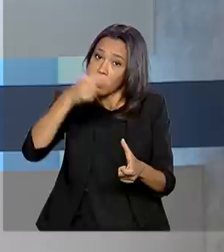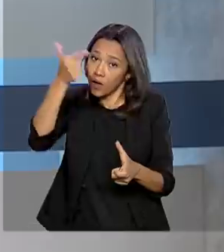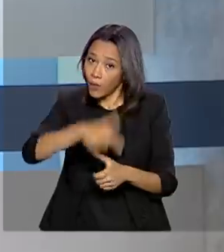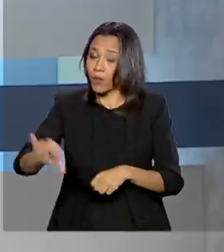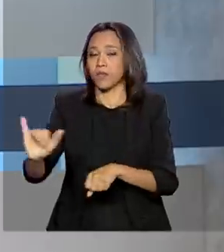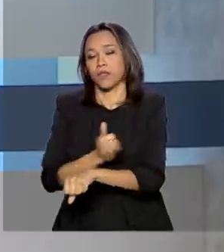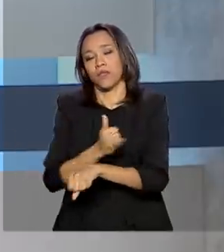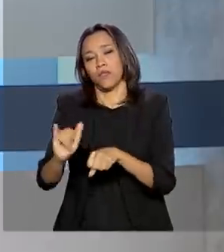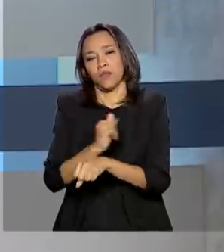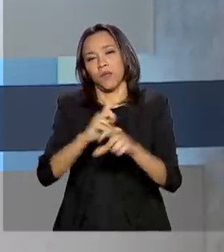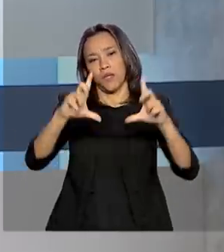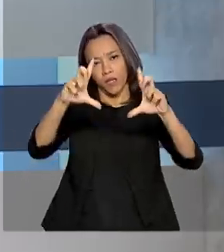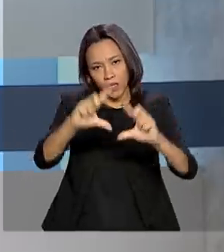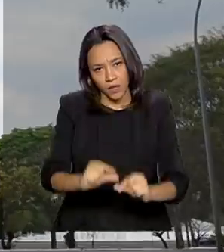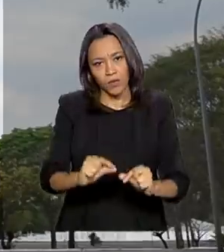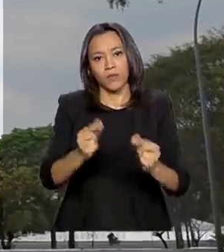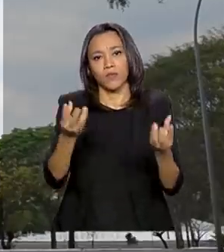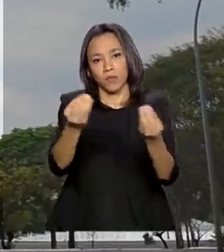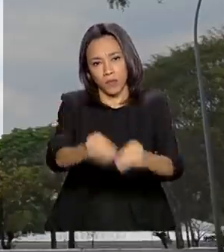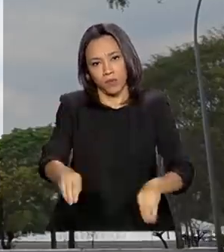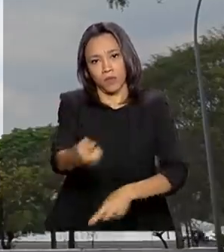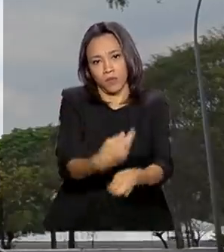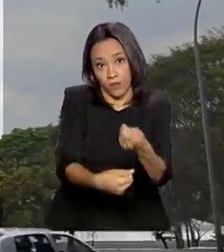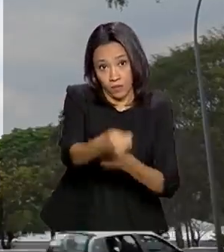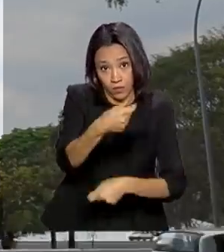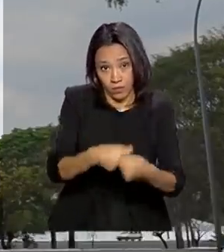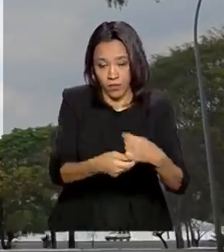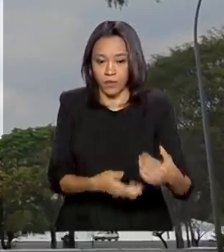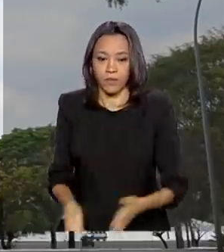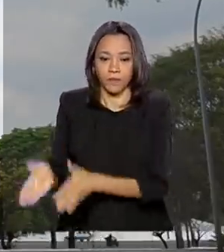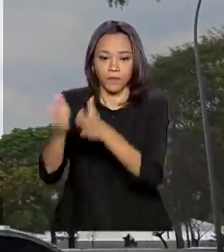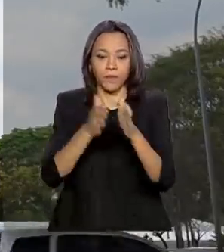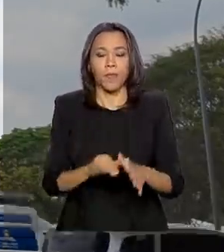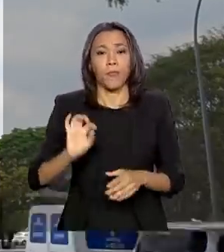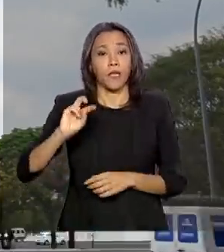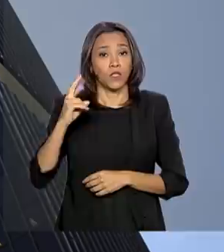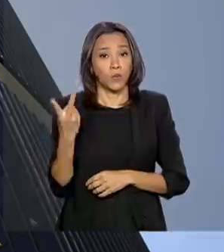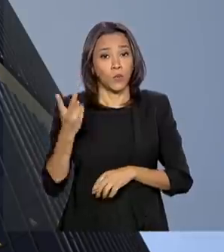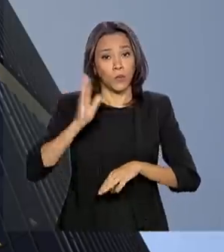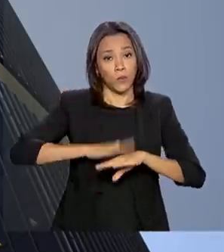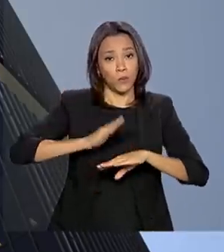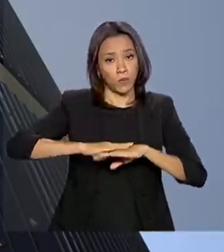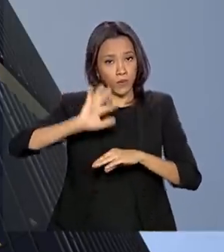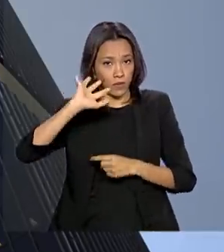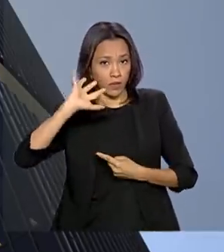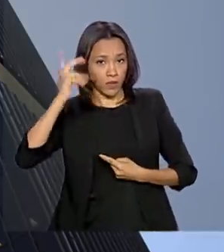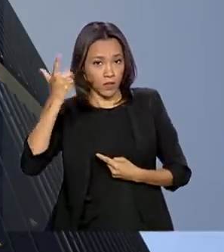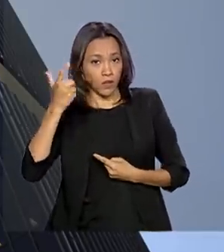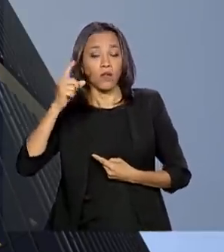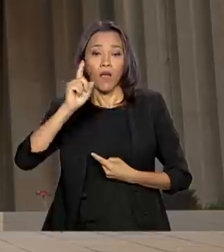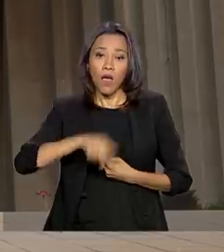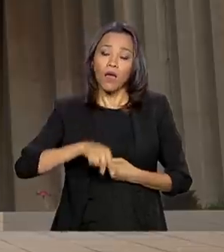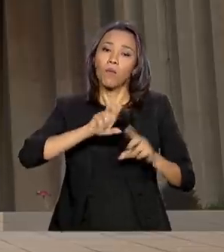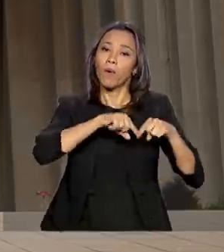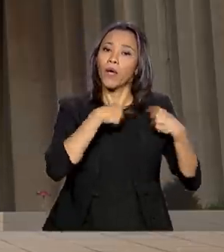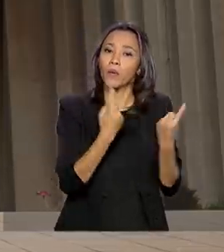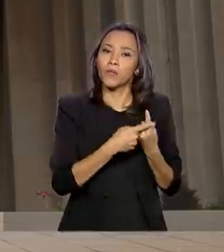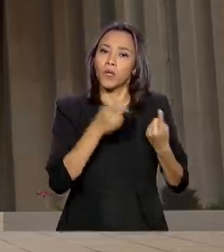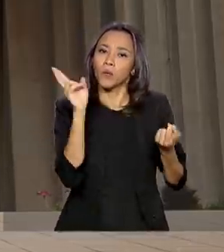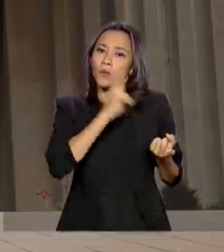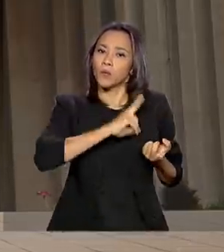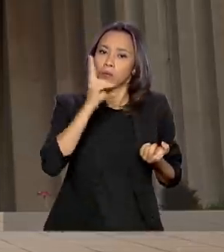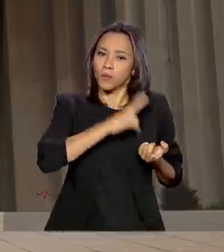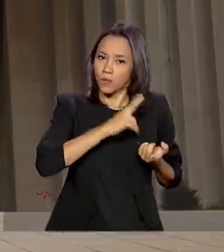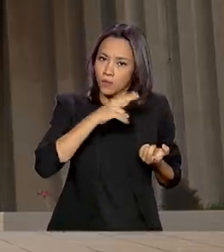coronavírus na economia. As duas decisões foram tomadas em reunião extraordinária do Conselho